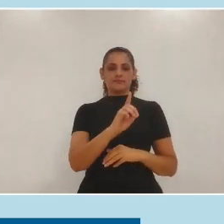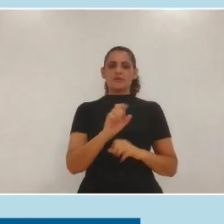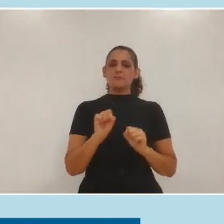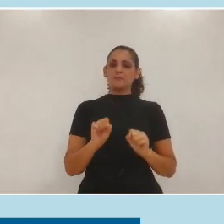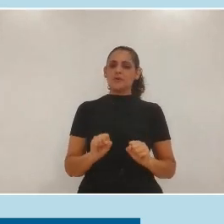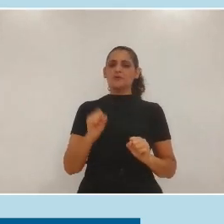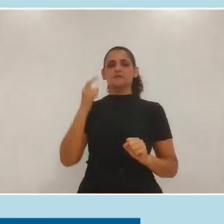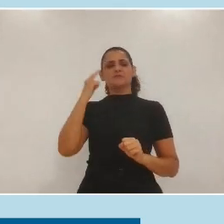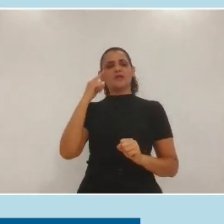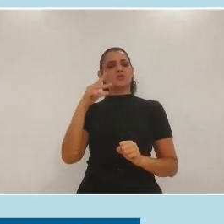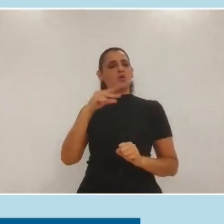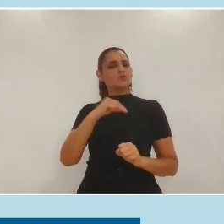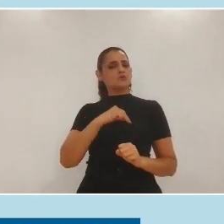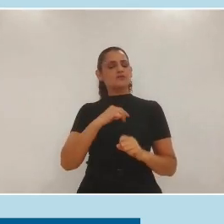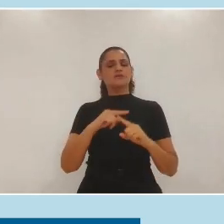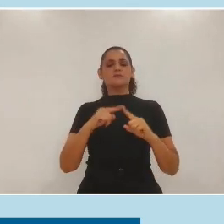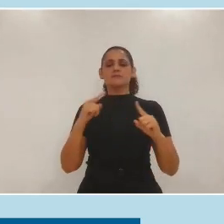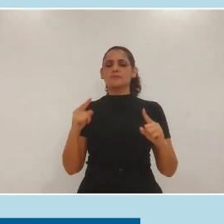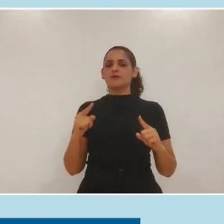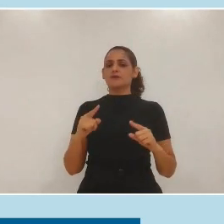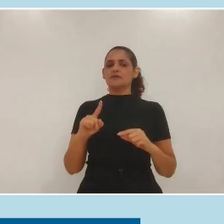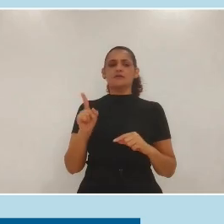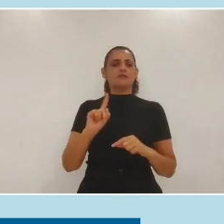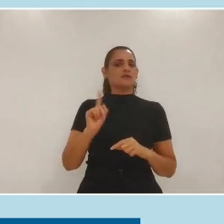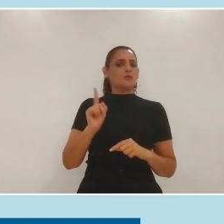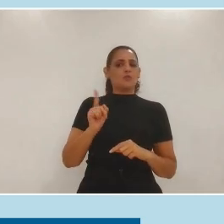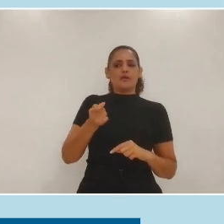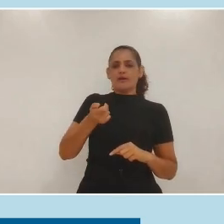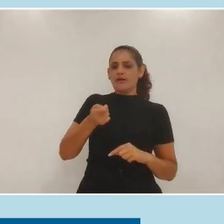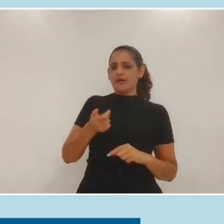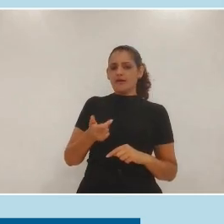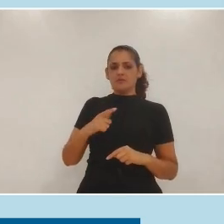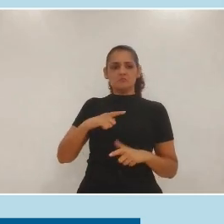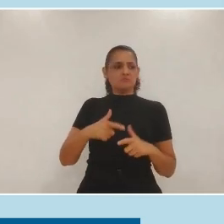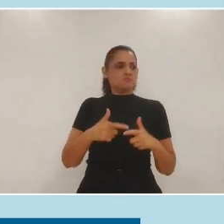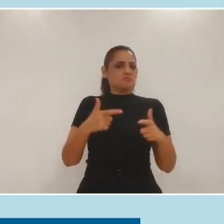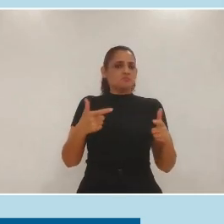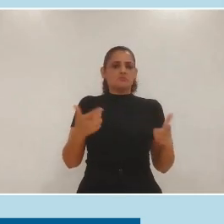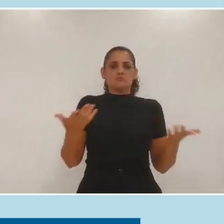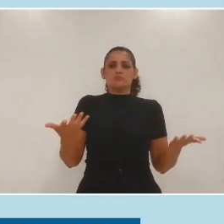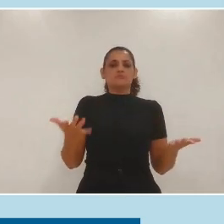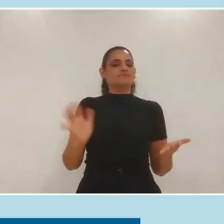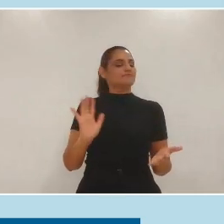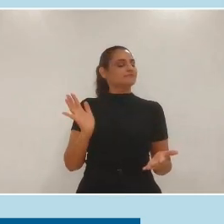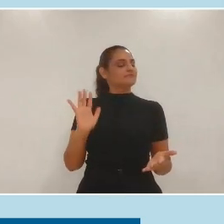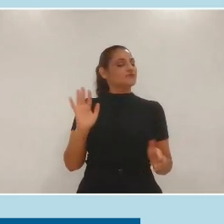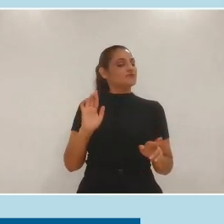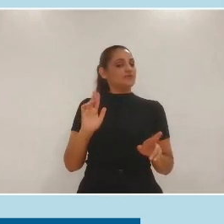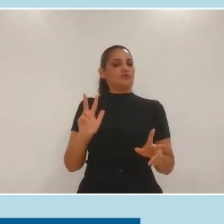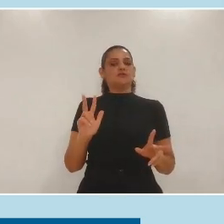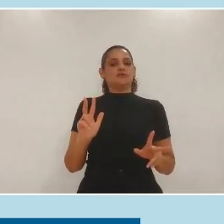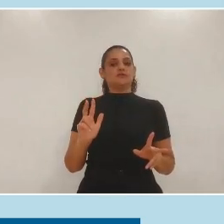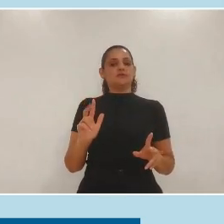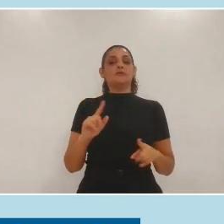nossa, mas então não é uma síndrome rara, se aparece tanto. Não é isso. É